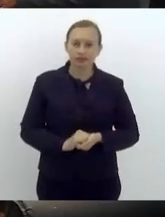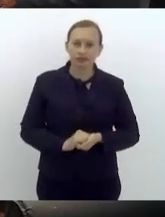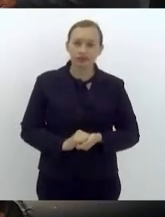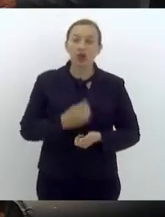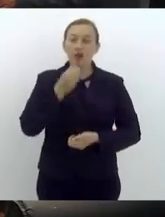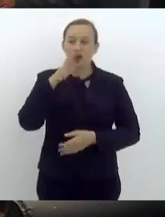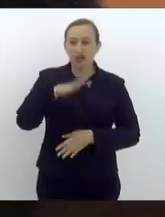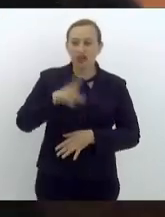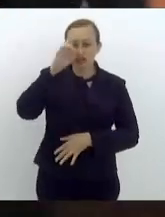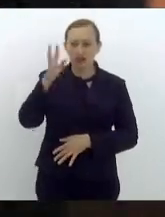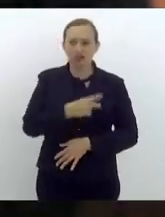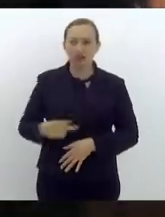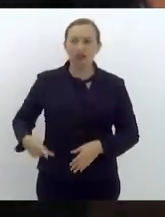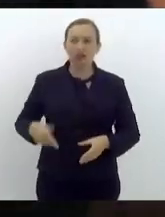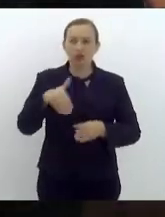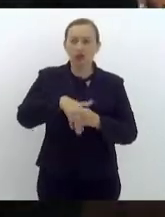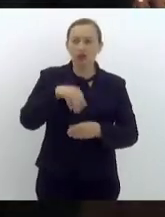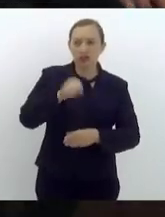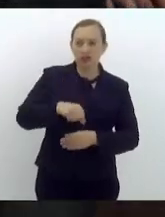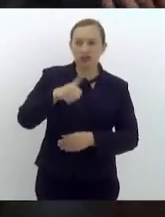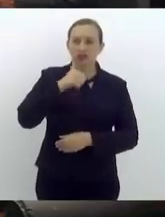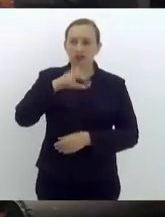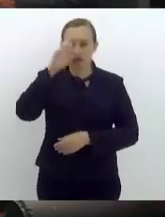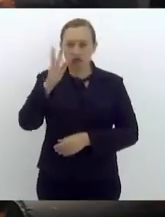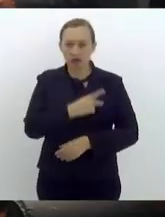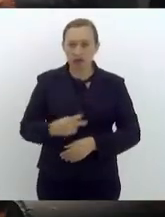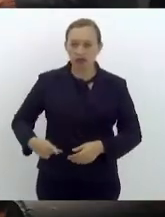Boa tarde, presidente. Voto sim, senhora presidente.